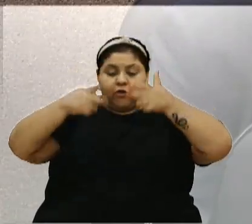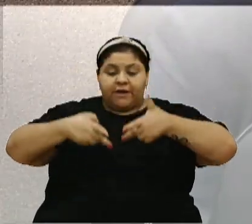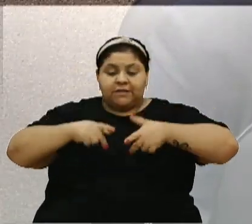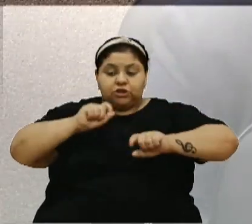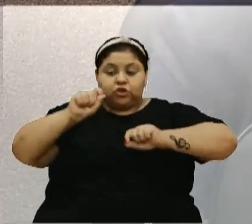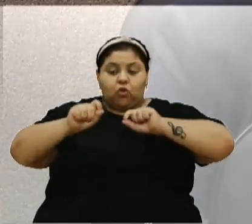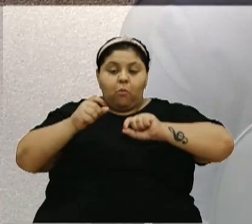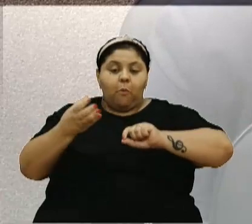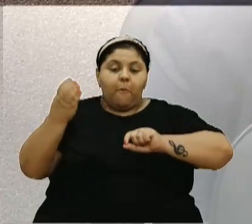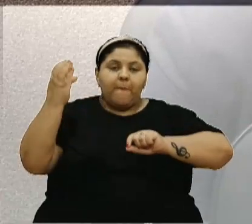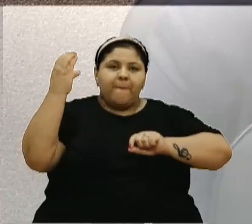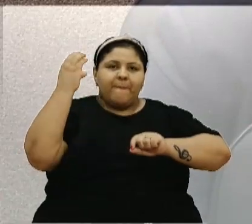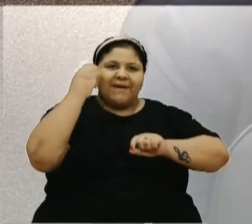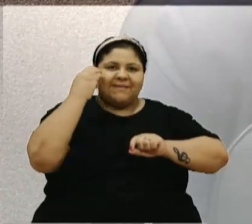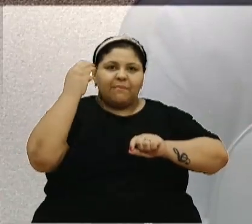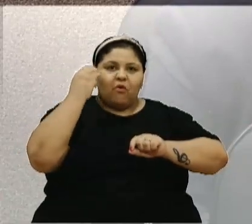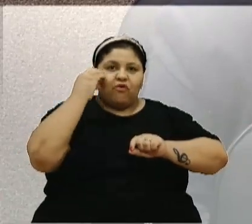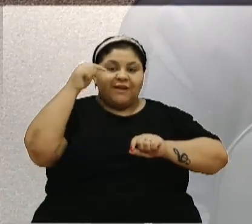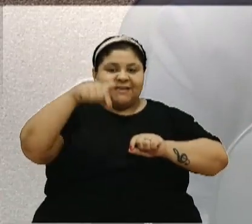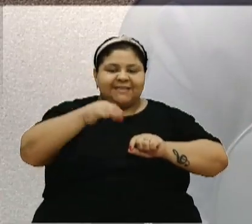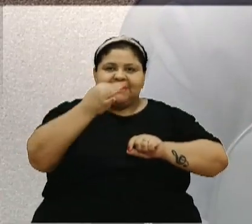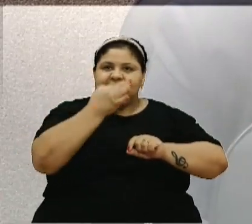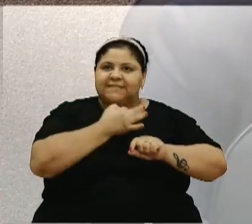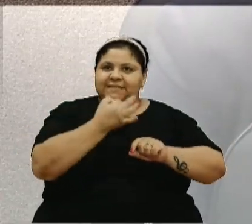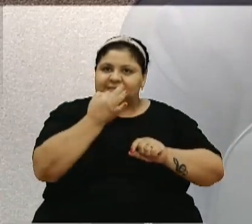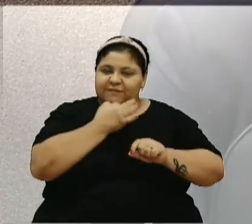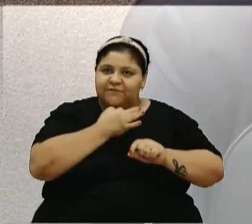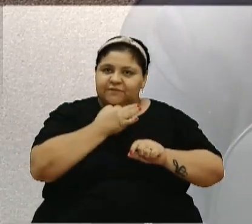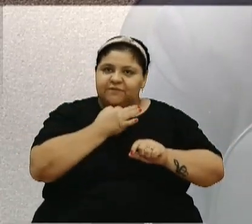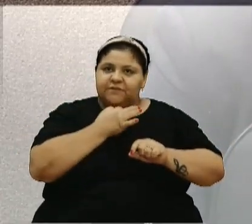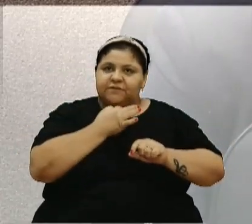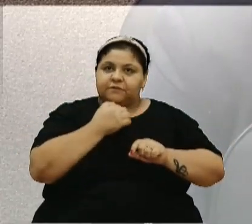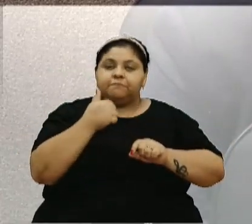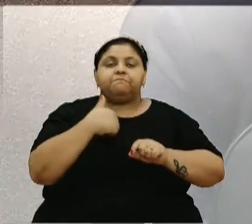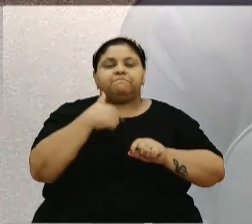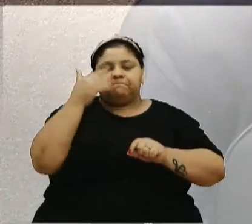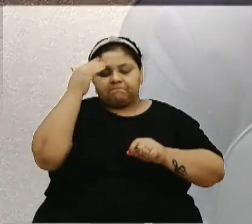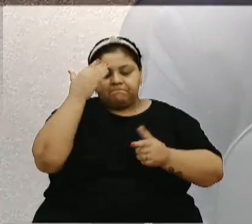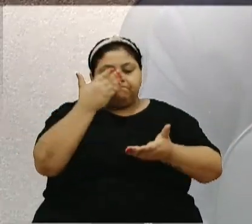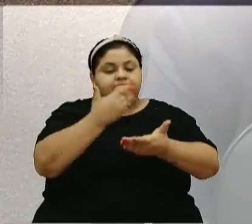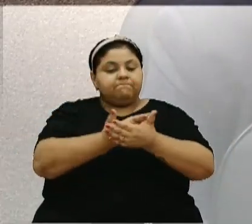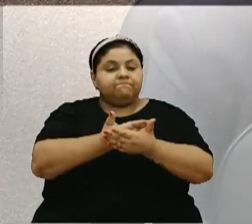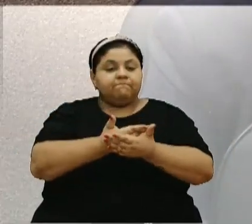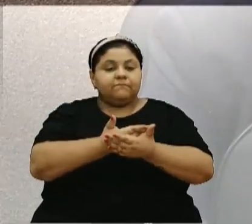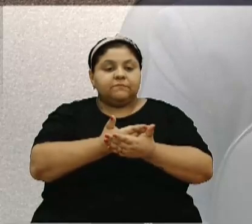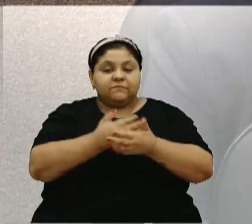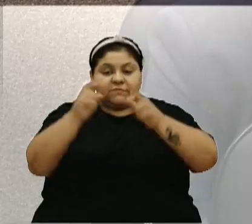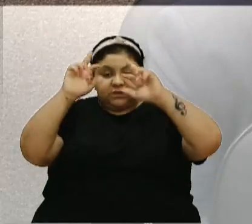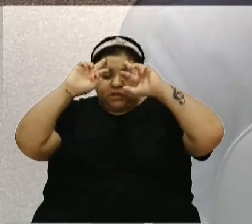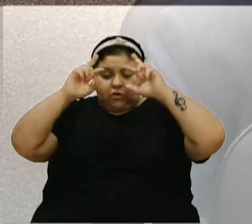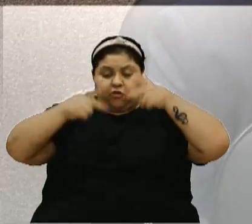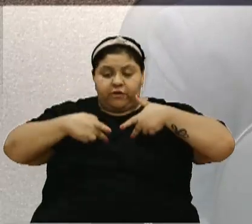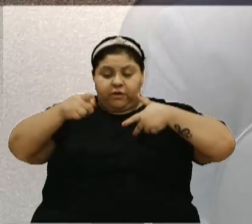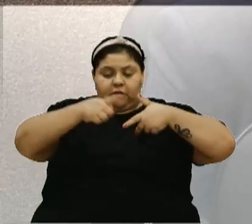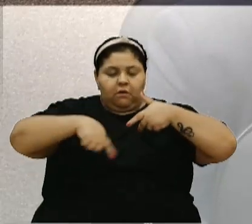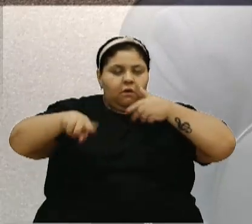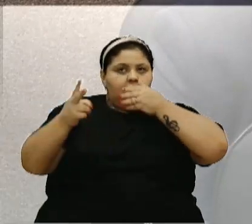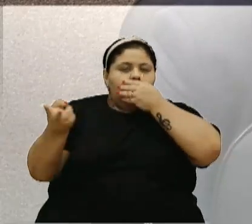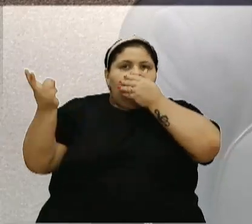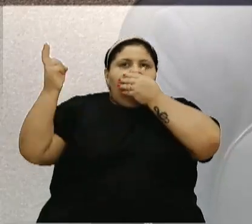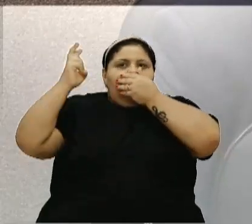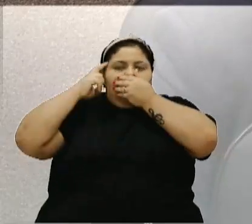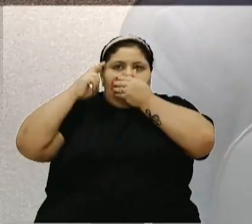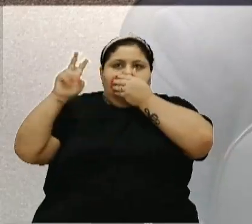patrimônio imaterial da nossa cidade, e cada vez mais eu tenho certeza que a gente, quando reconhece a nossa cultura, reconhece a